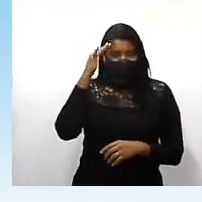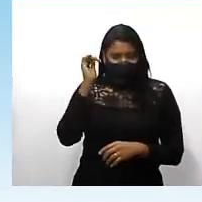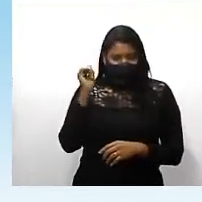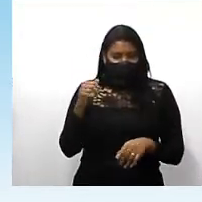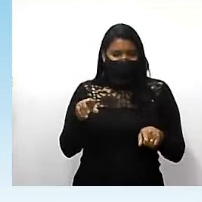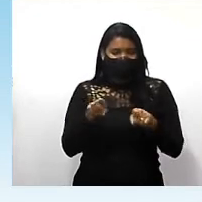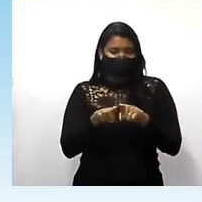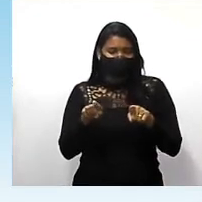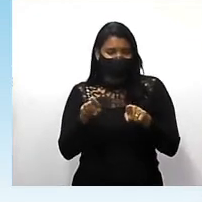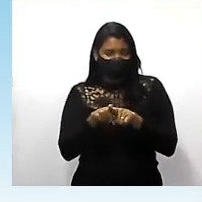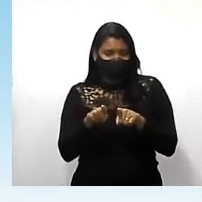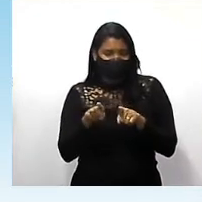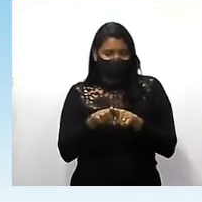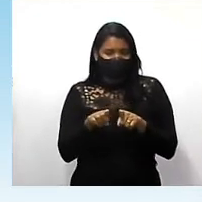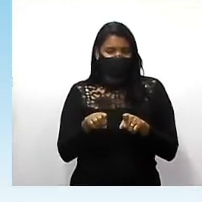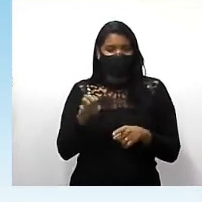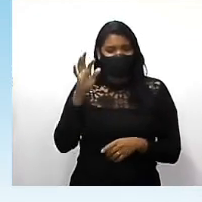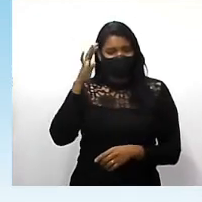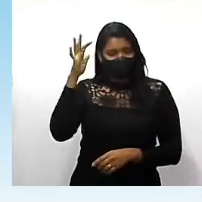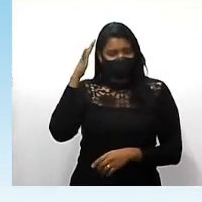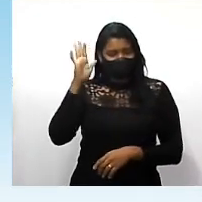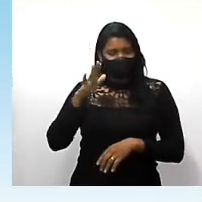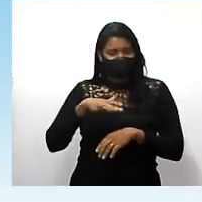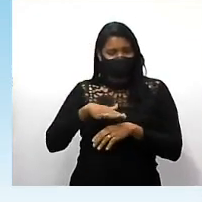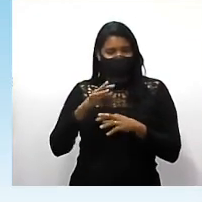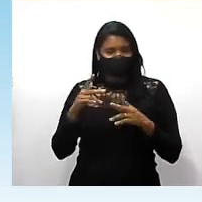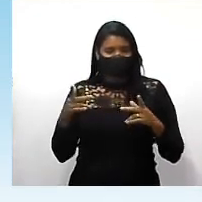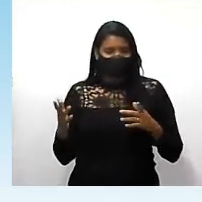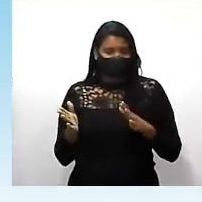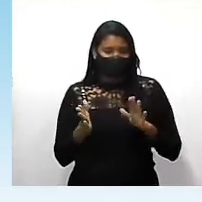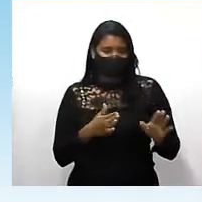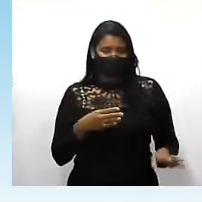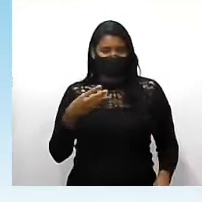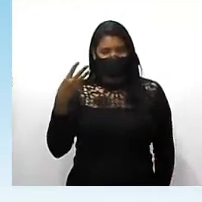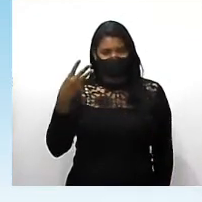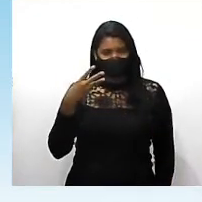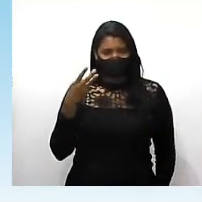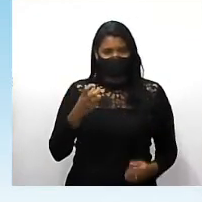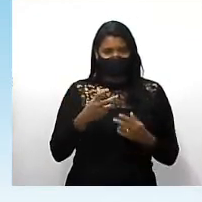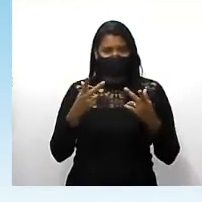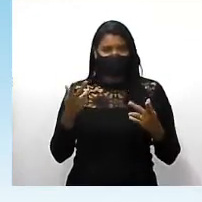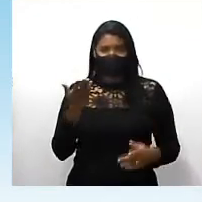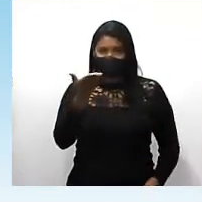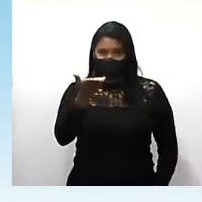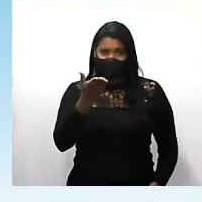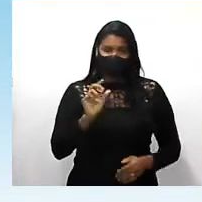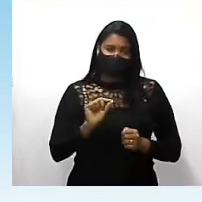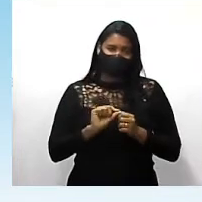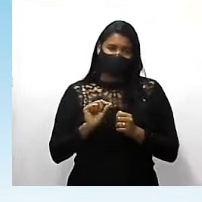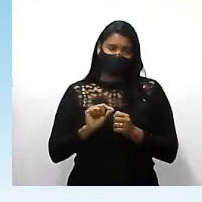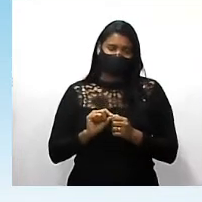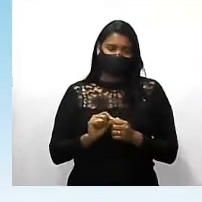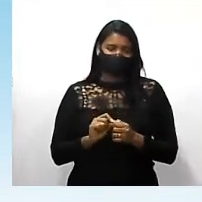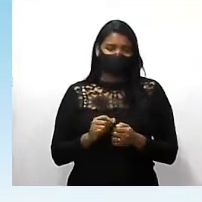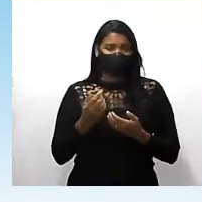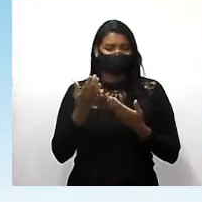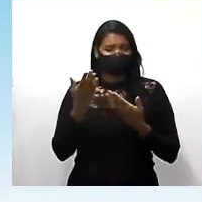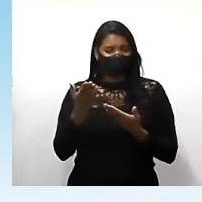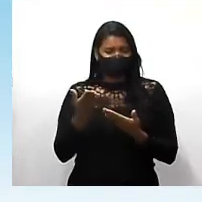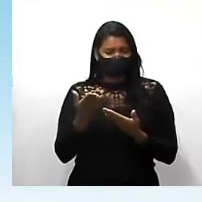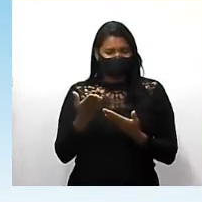à filosofia e demais. Agora, uma terceira coisa que eu quero que você faça é que você vá ao